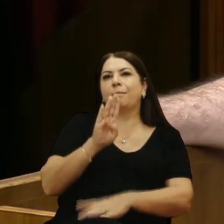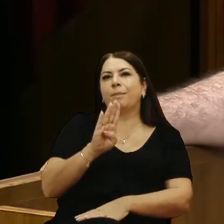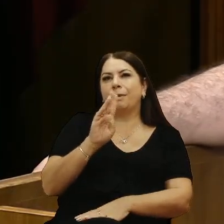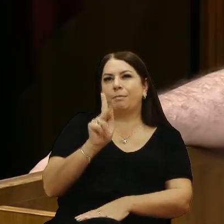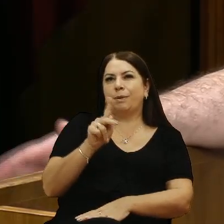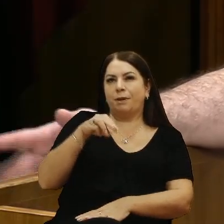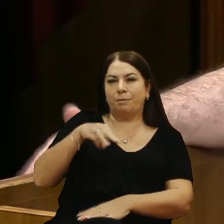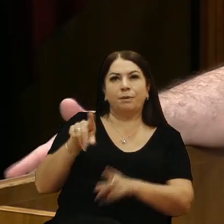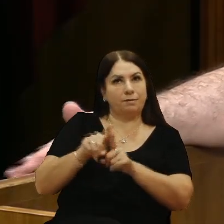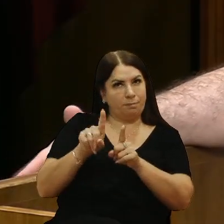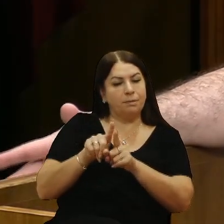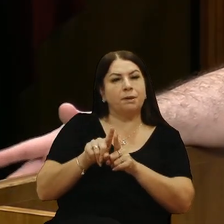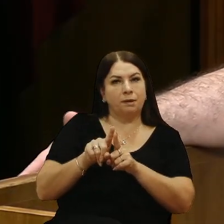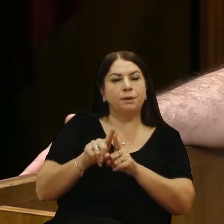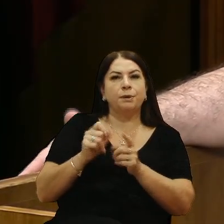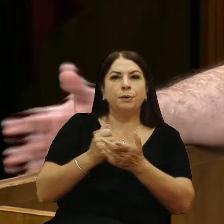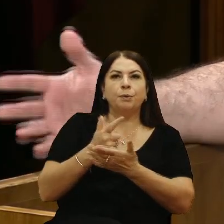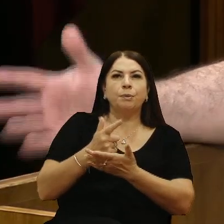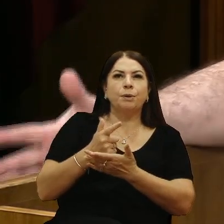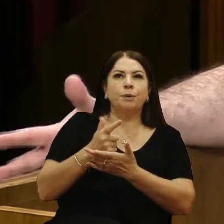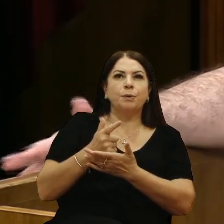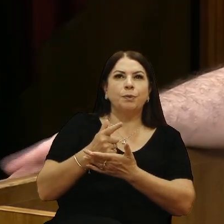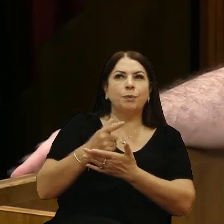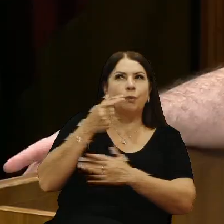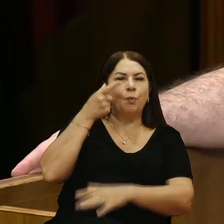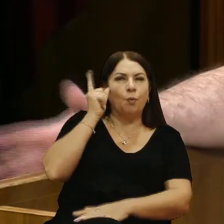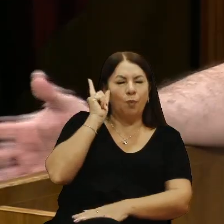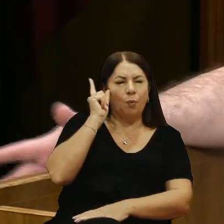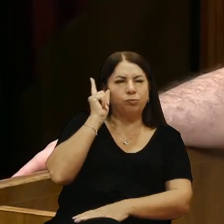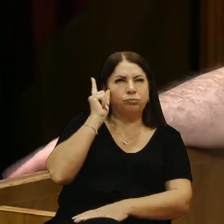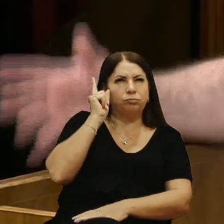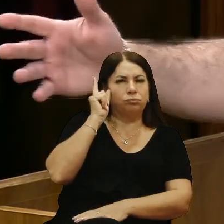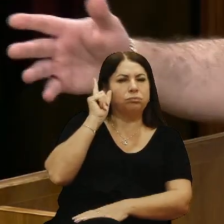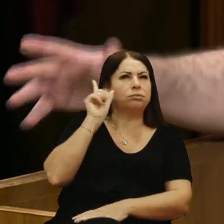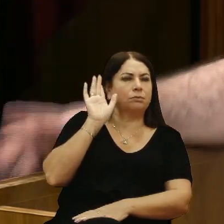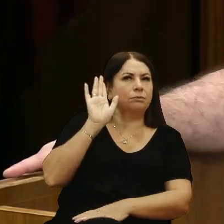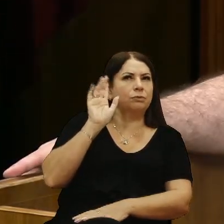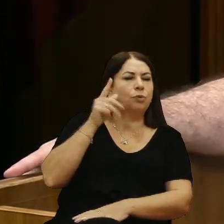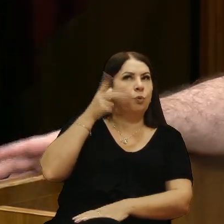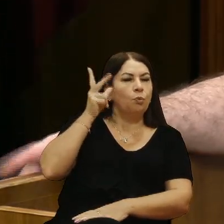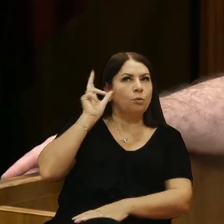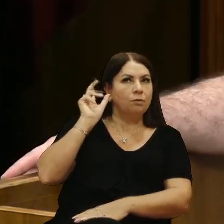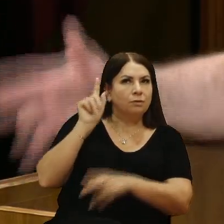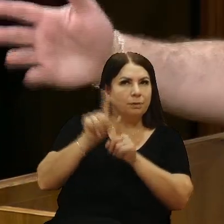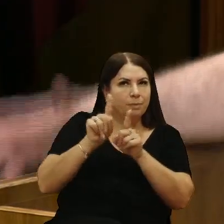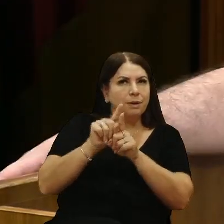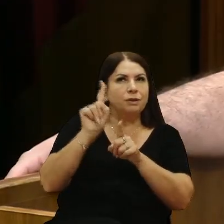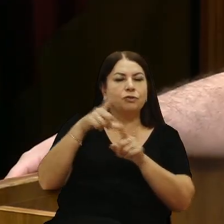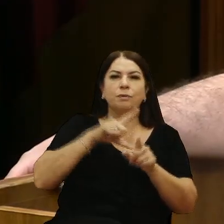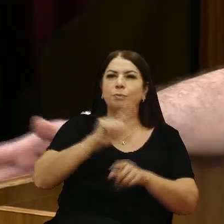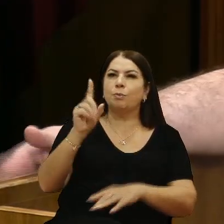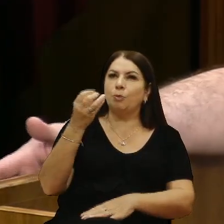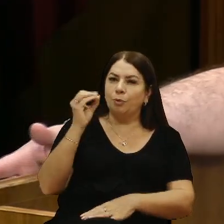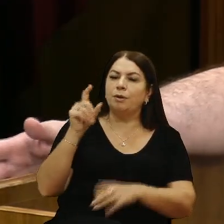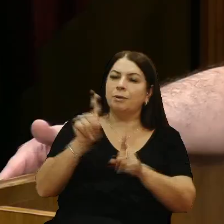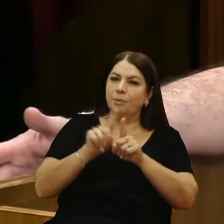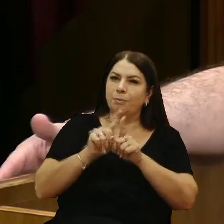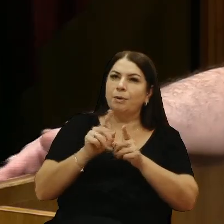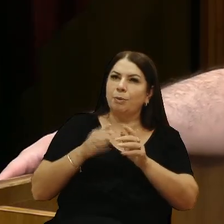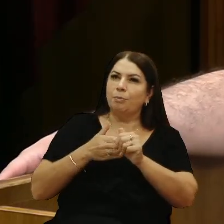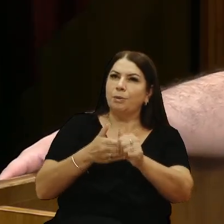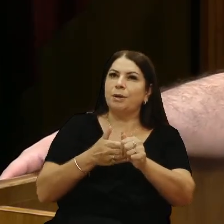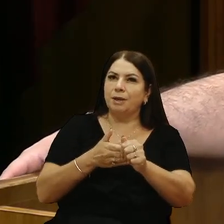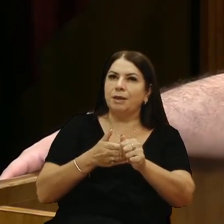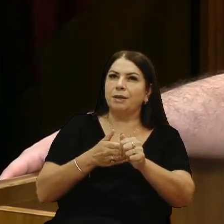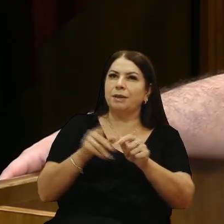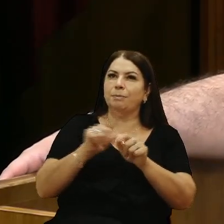adquirindo, inclusive no dia de ontem, se eu não me engano, não, anteontem, estivemos em Porto Alegre também para acompanhar a passagem de